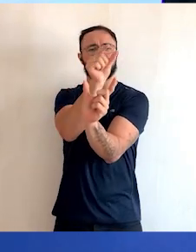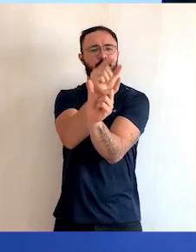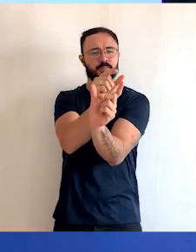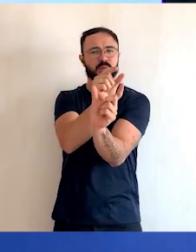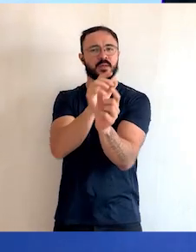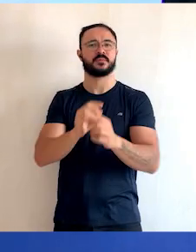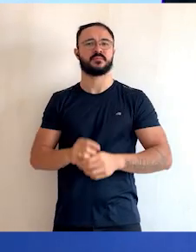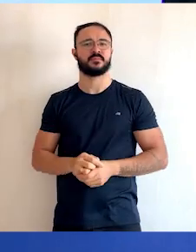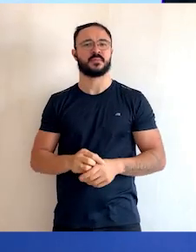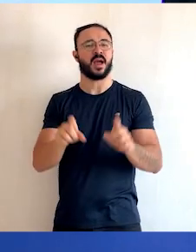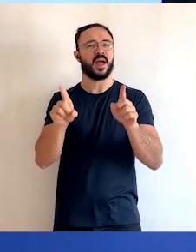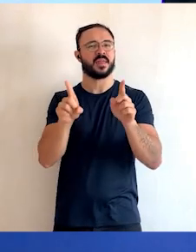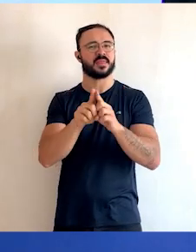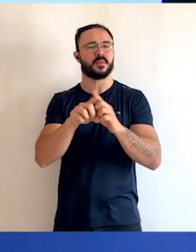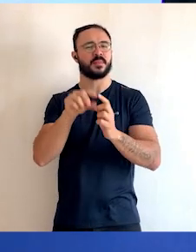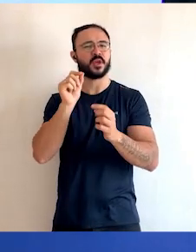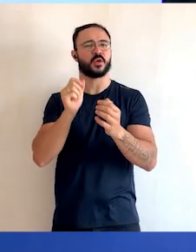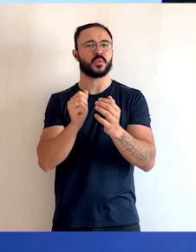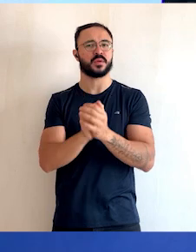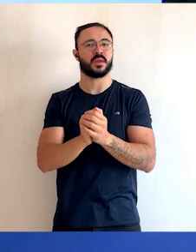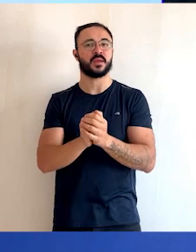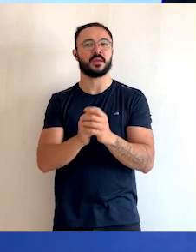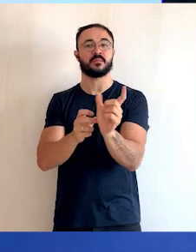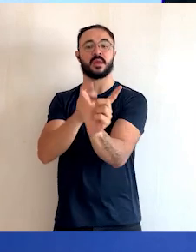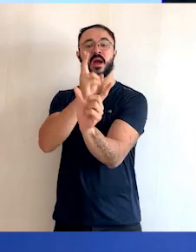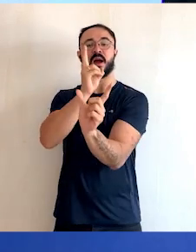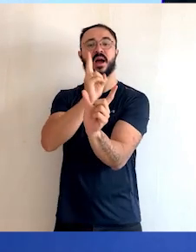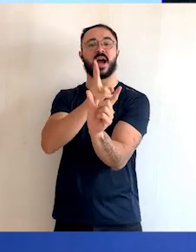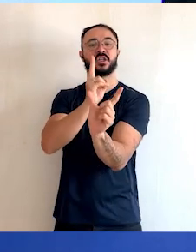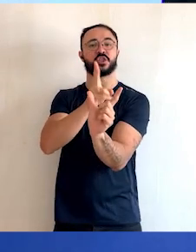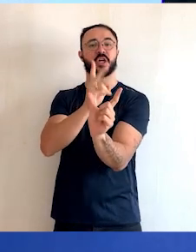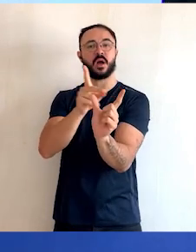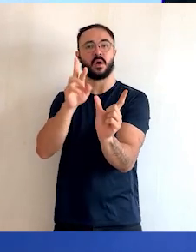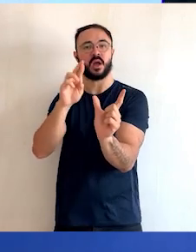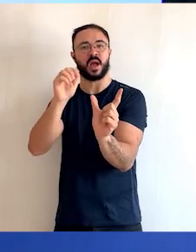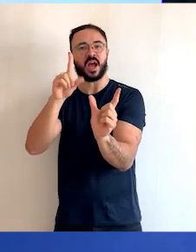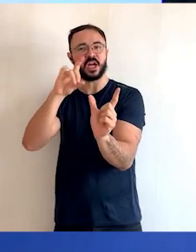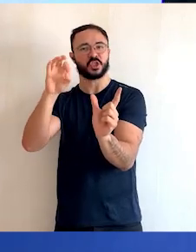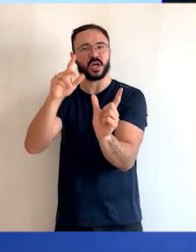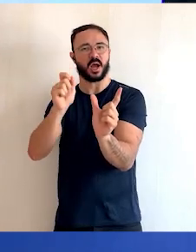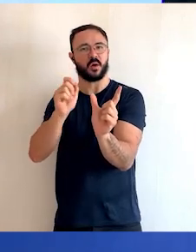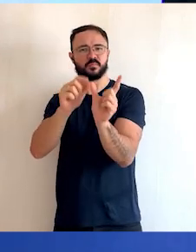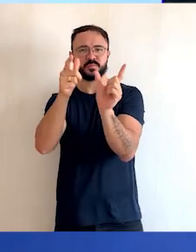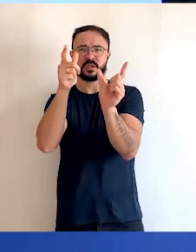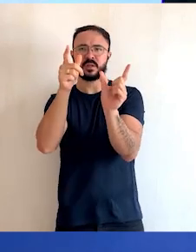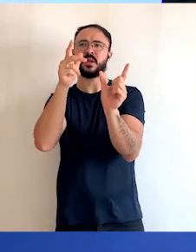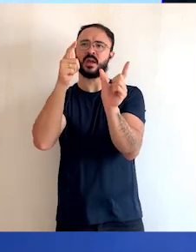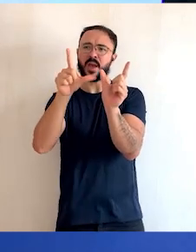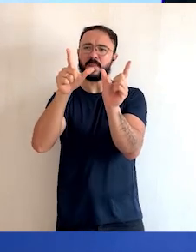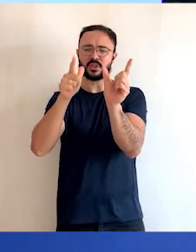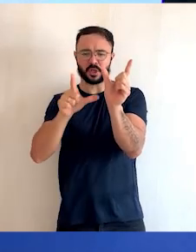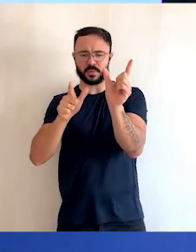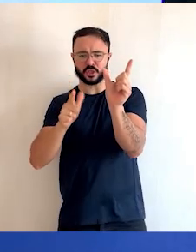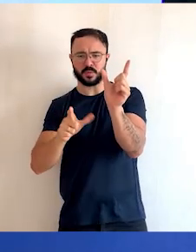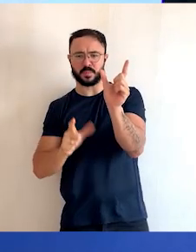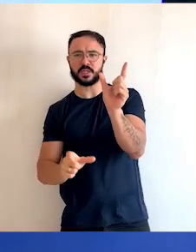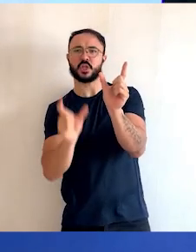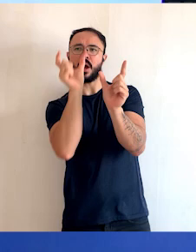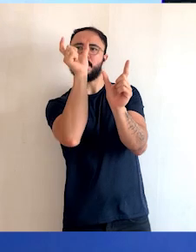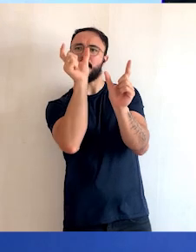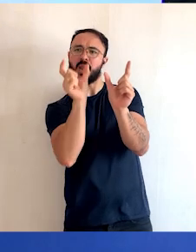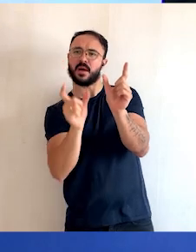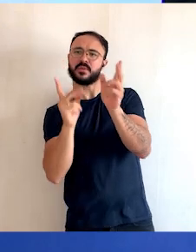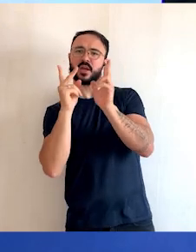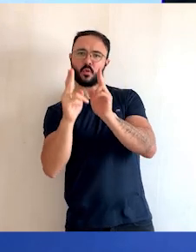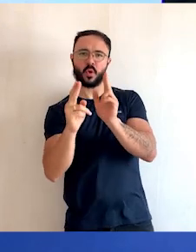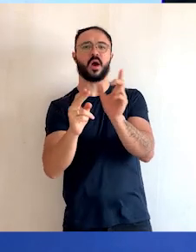nas palavras que são da mesma família e é a base de significação da palavra. Aprendemos sobre os prefixos, que são